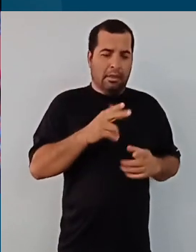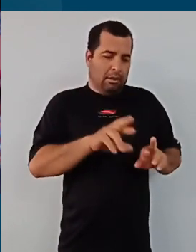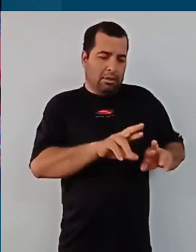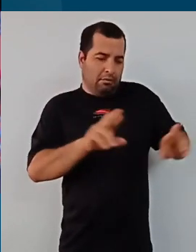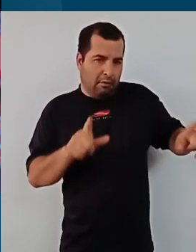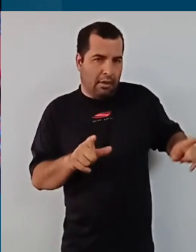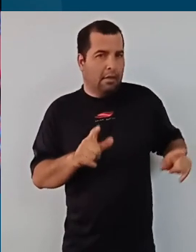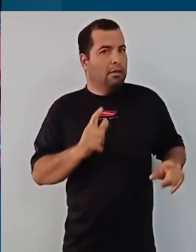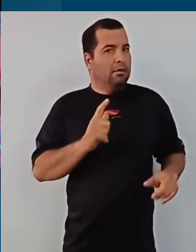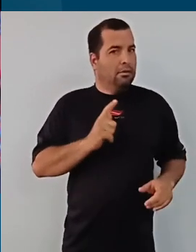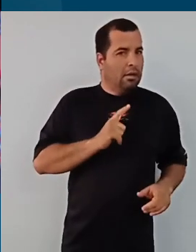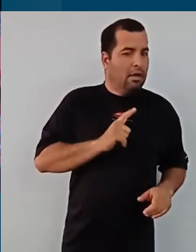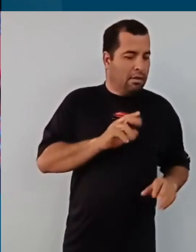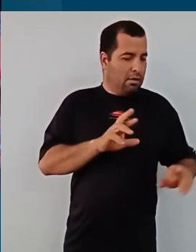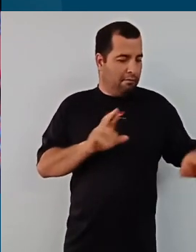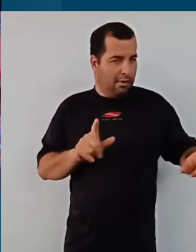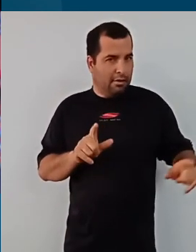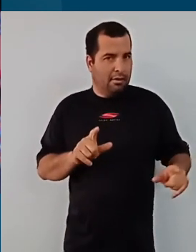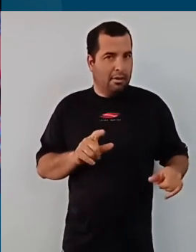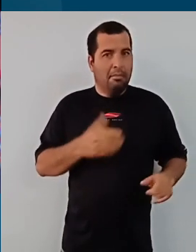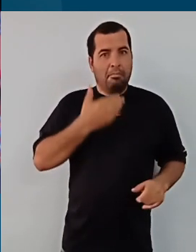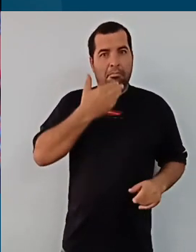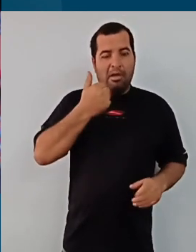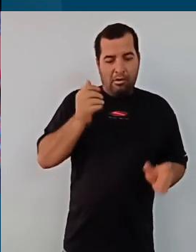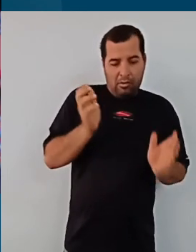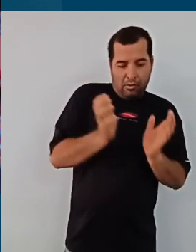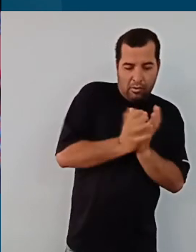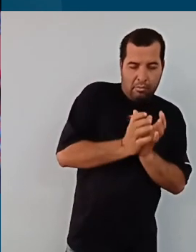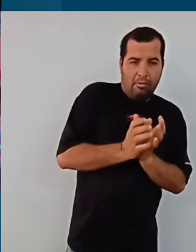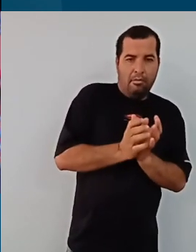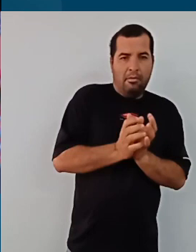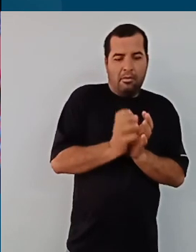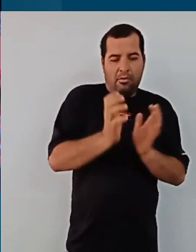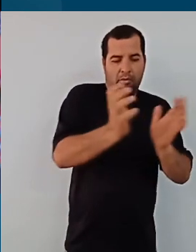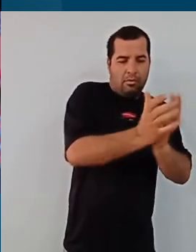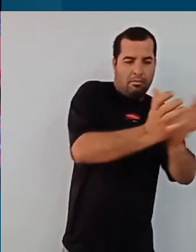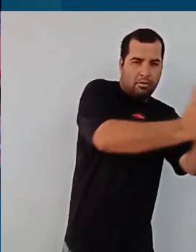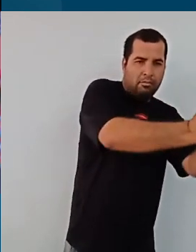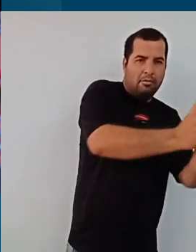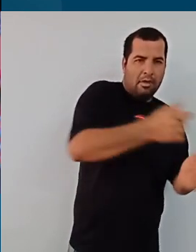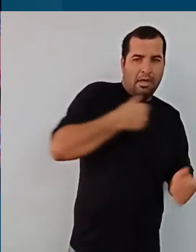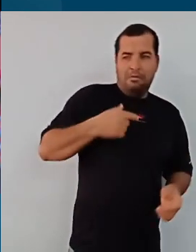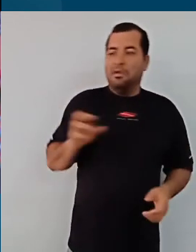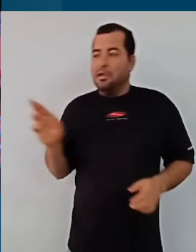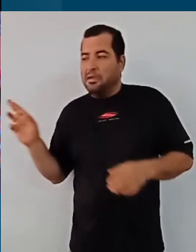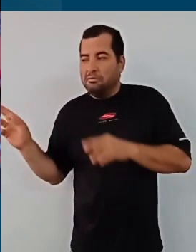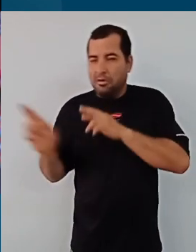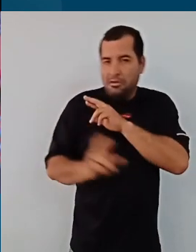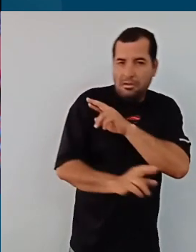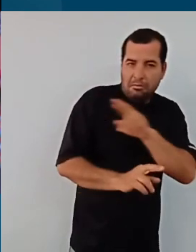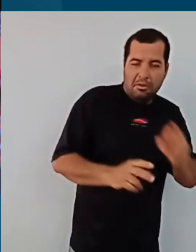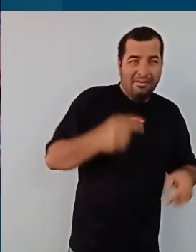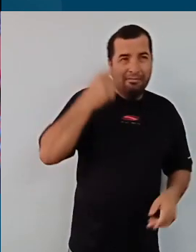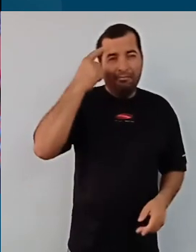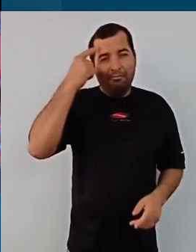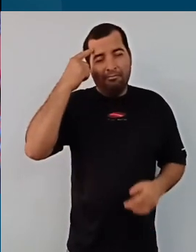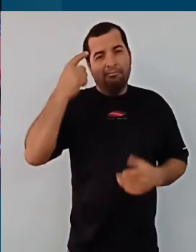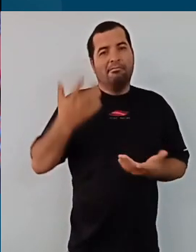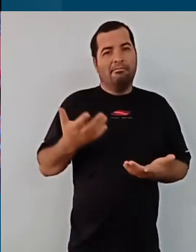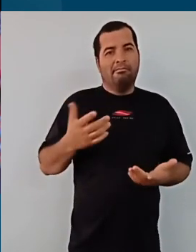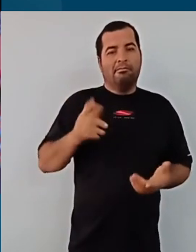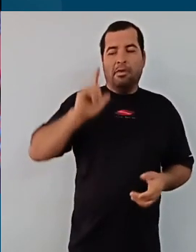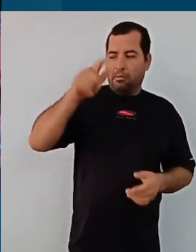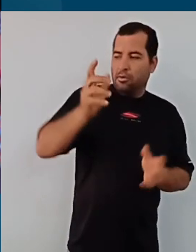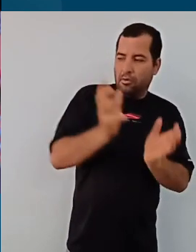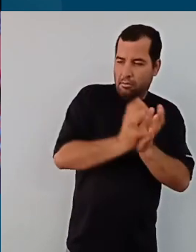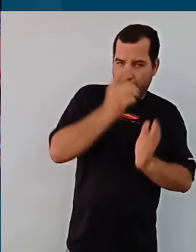né, algumas referências diferentes, acho que eu vou fazer o grupinho das perguntas, aí você traz algumas reflexões, depois eu faço o